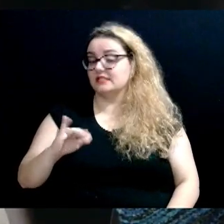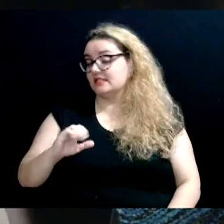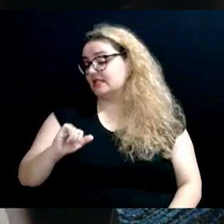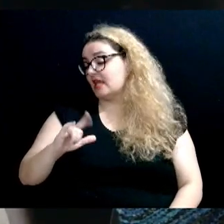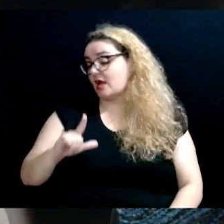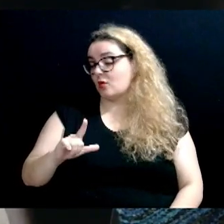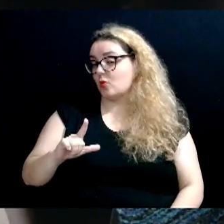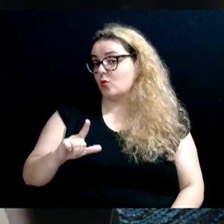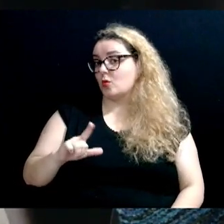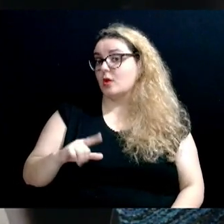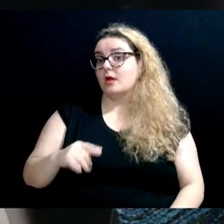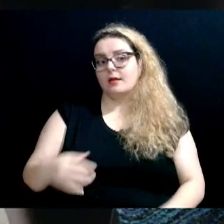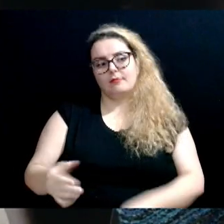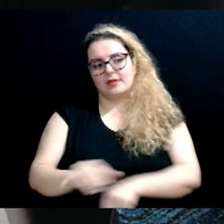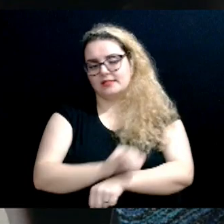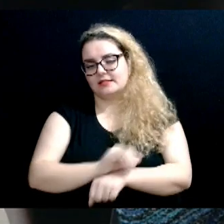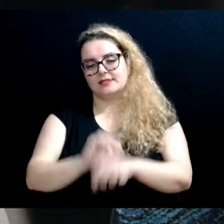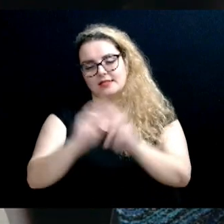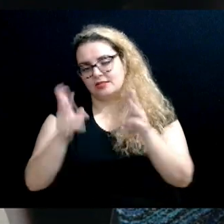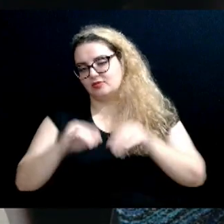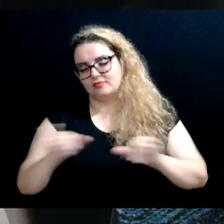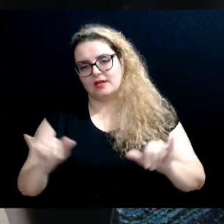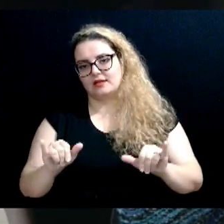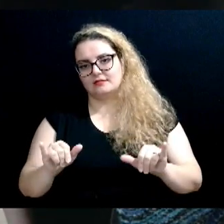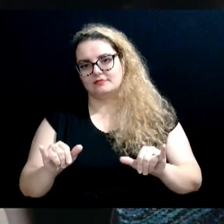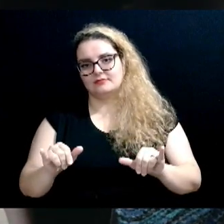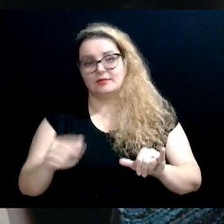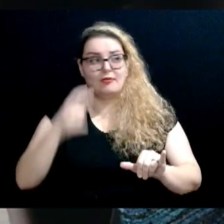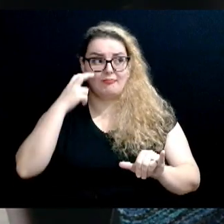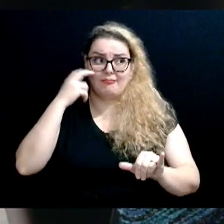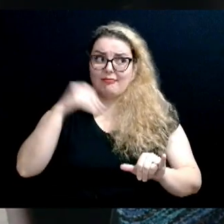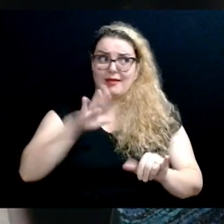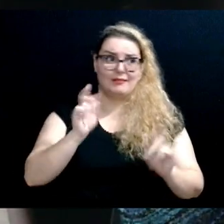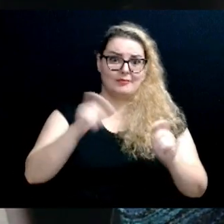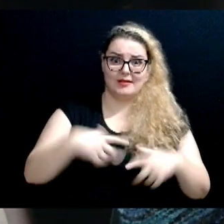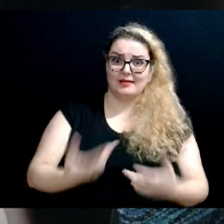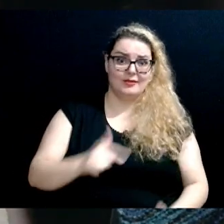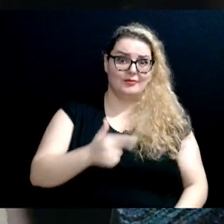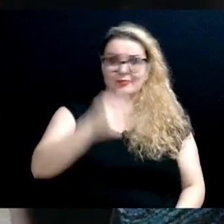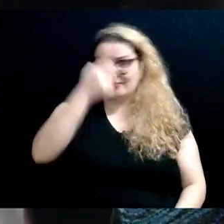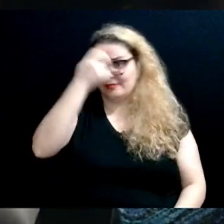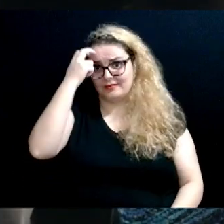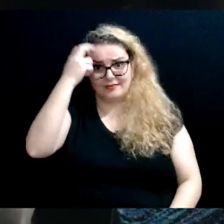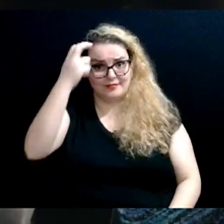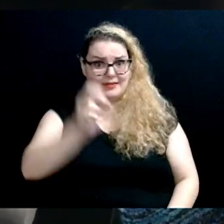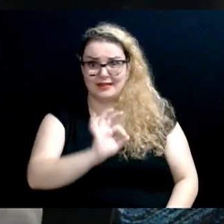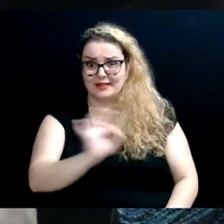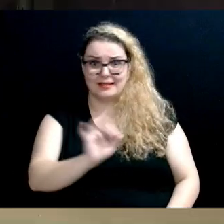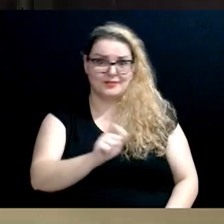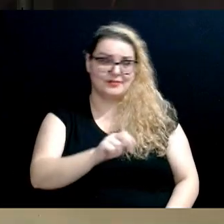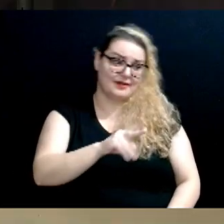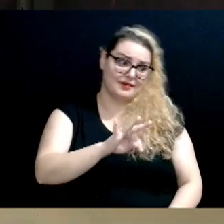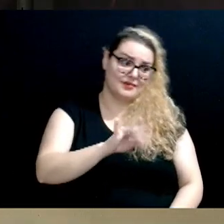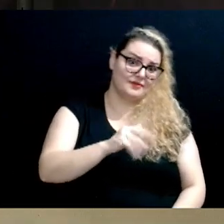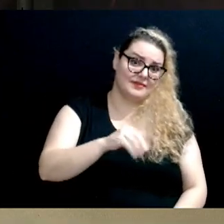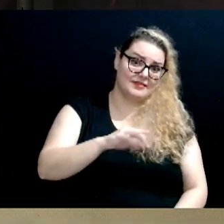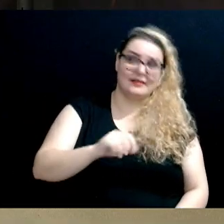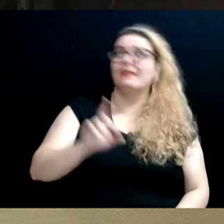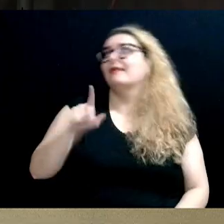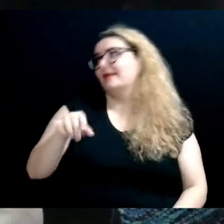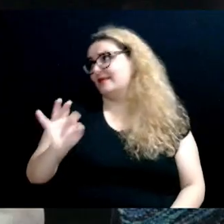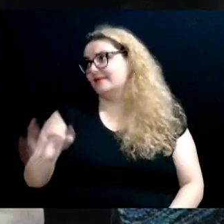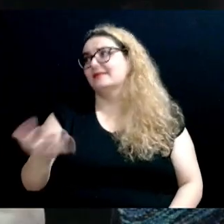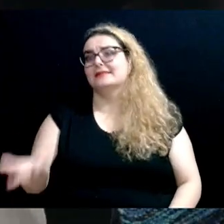de vista técnico, ela não tem nada de inteligência e muito menos de artificial. Olha isso. Exato. Verdade.